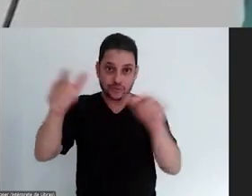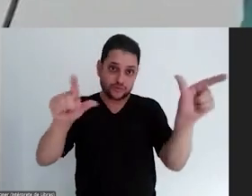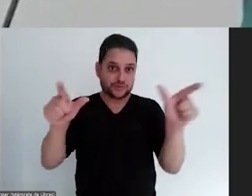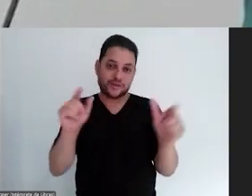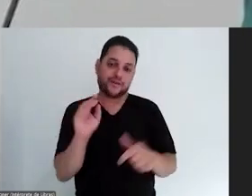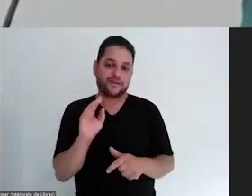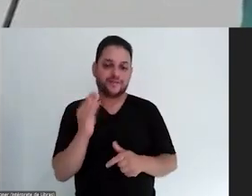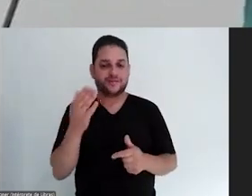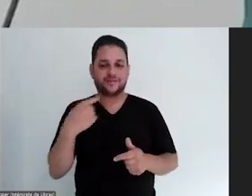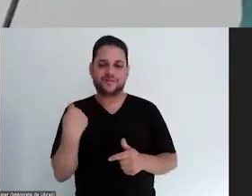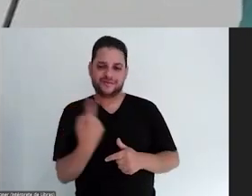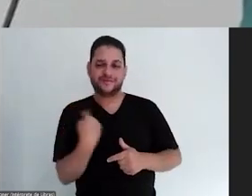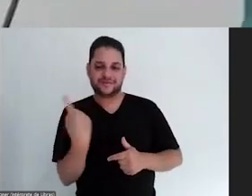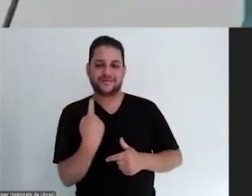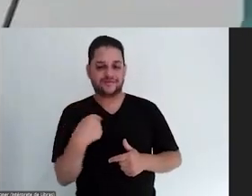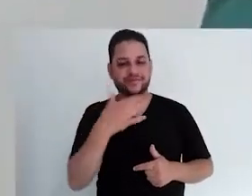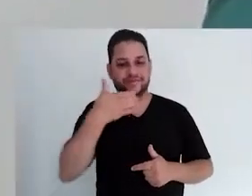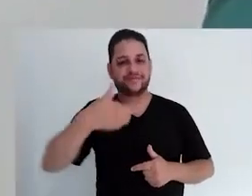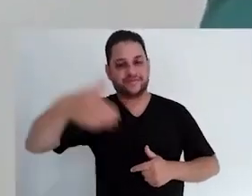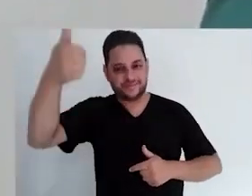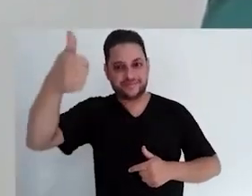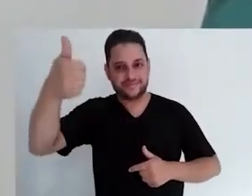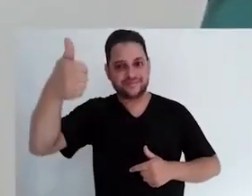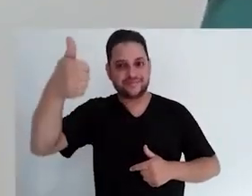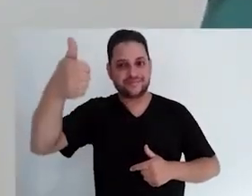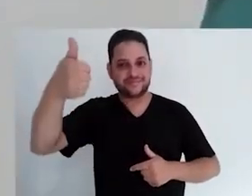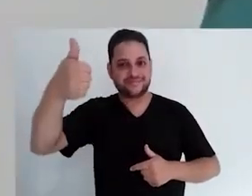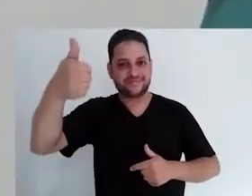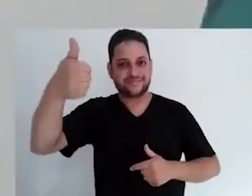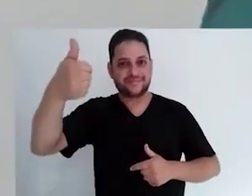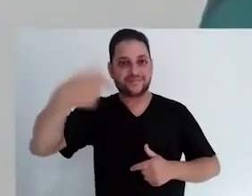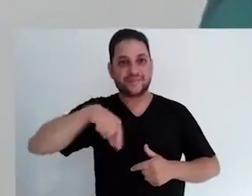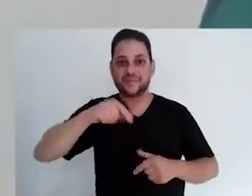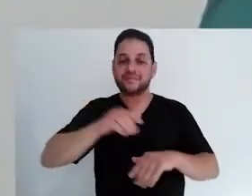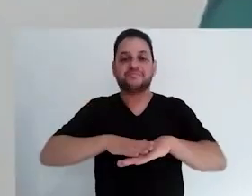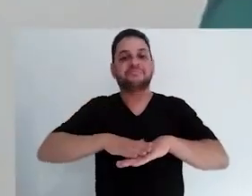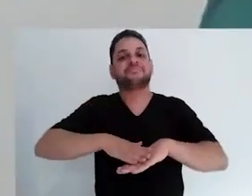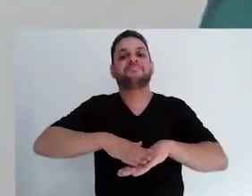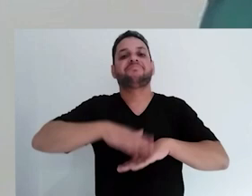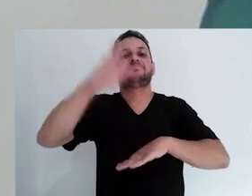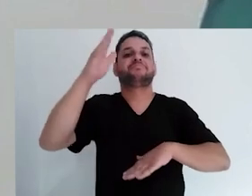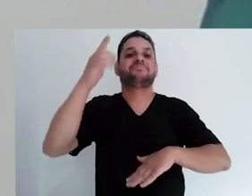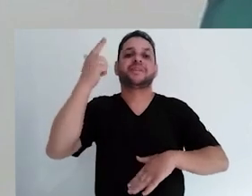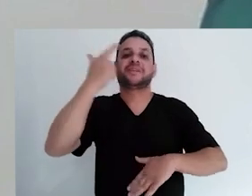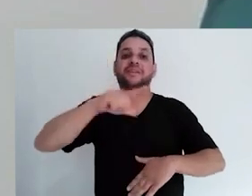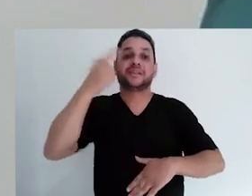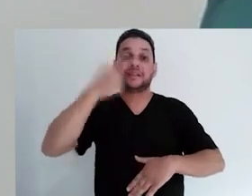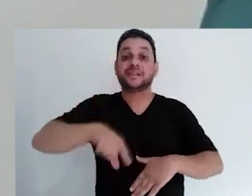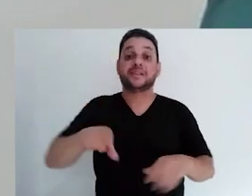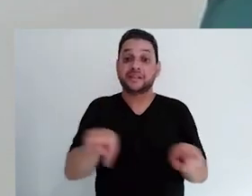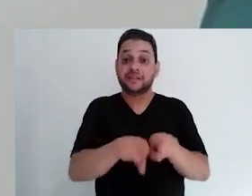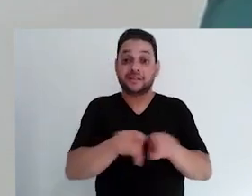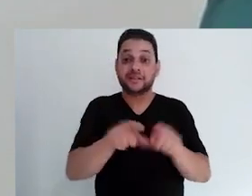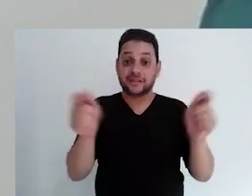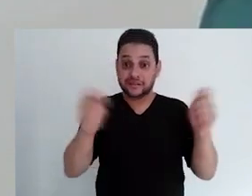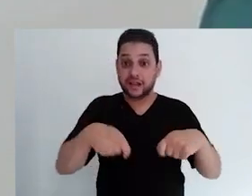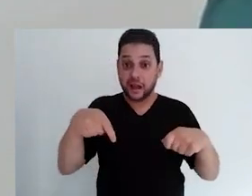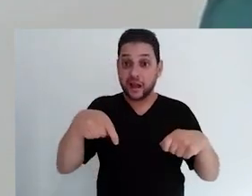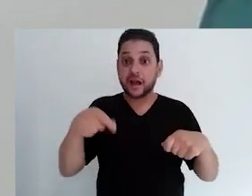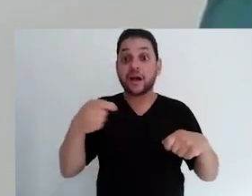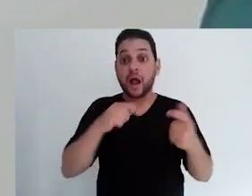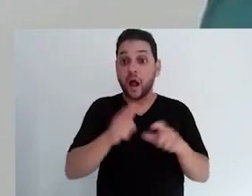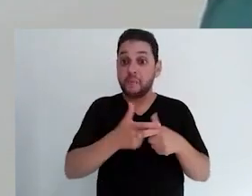melhor. E o nosso é o mais efetivo, e eu acho que o nosso é o que tem mais possibilidade de expansão